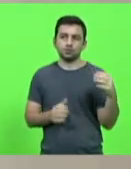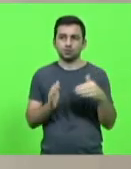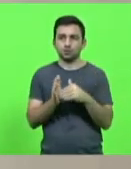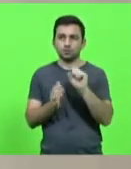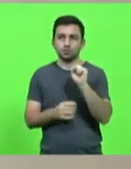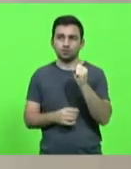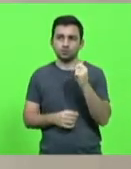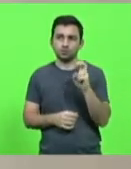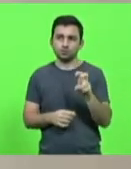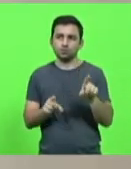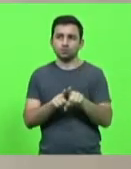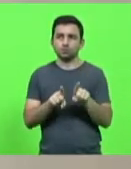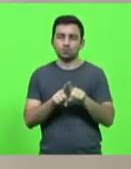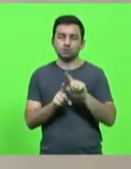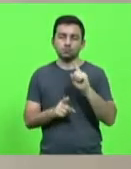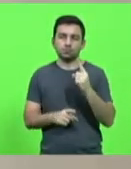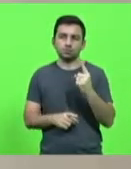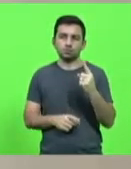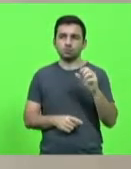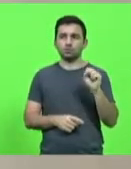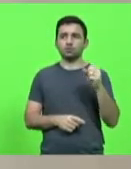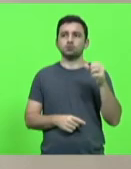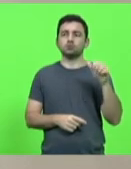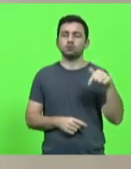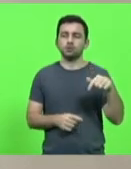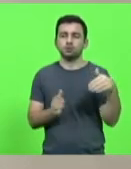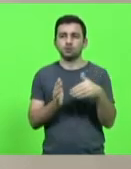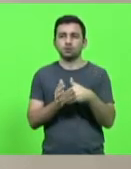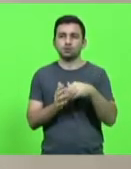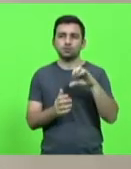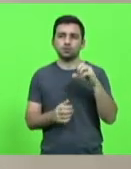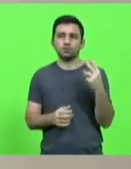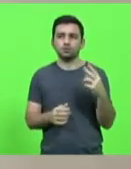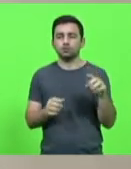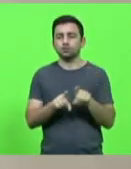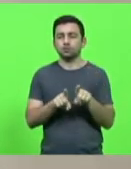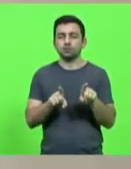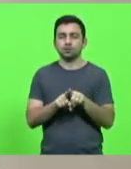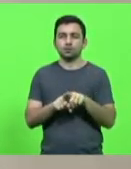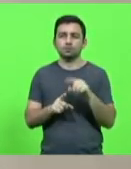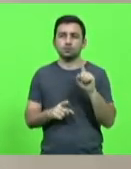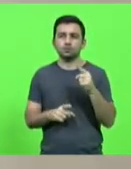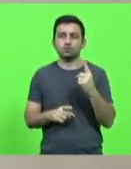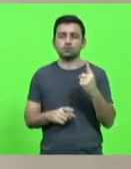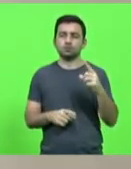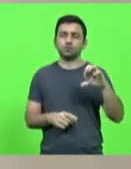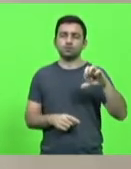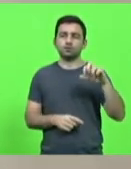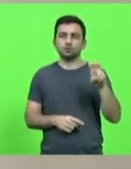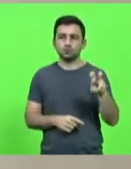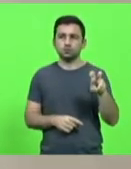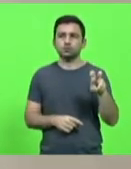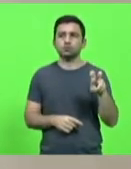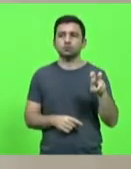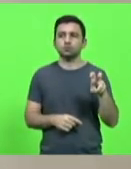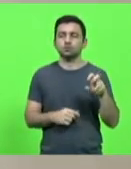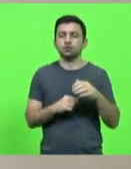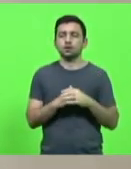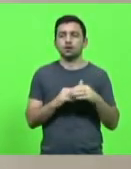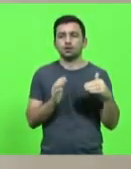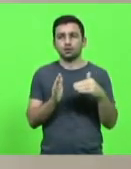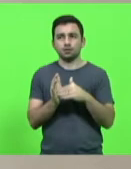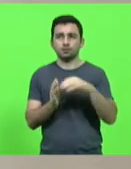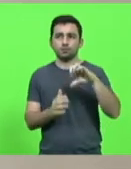1.187 a 1.193, 1.195 a 1.196.